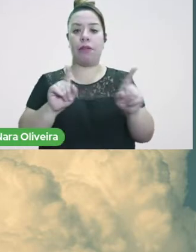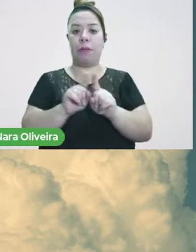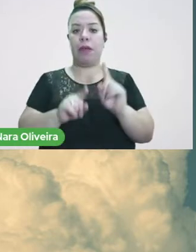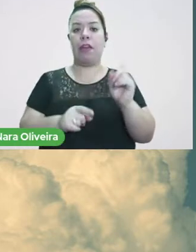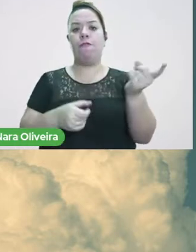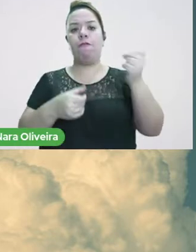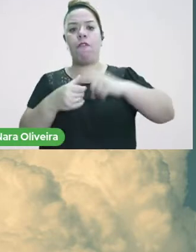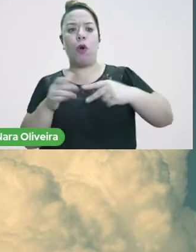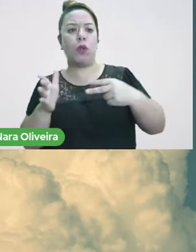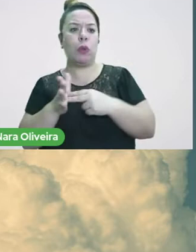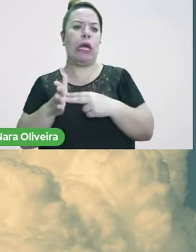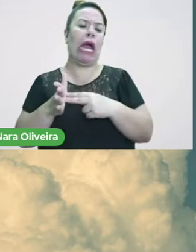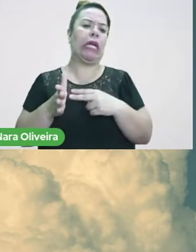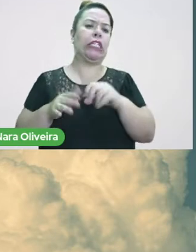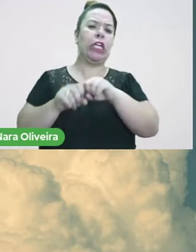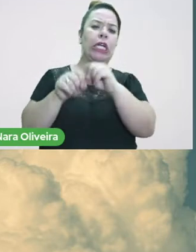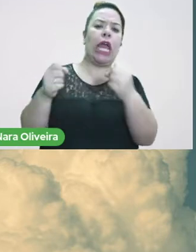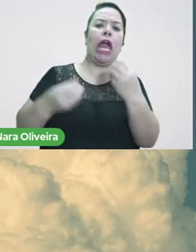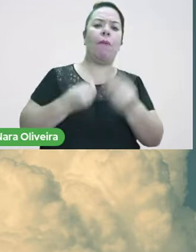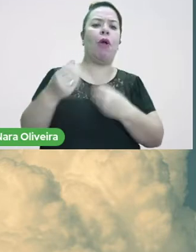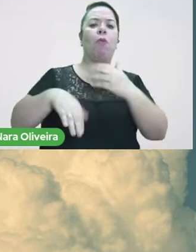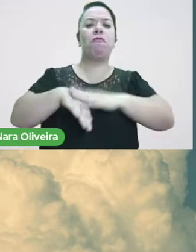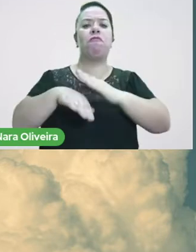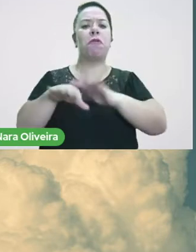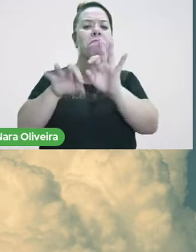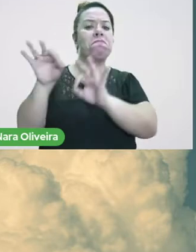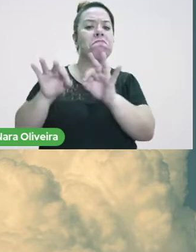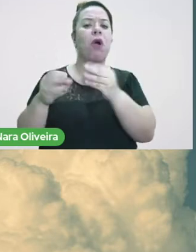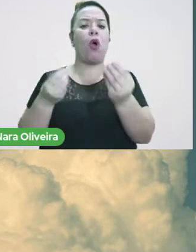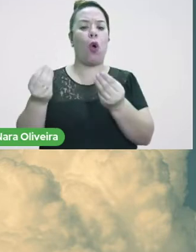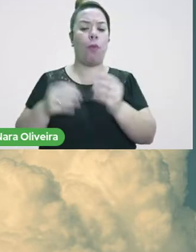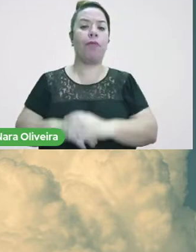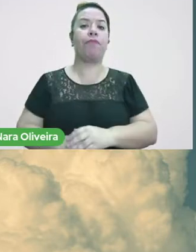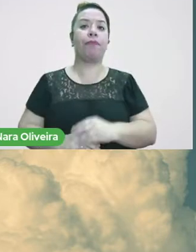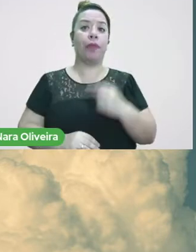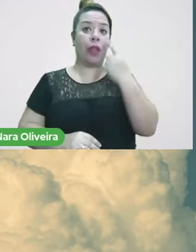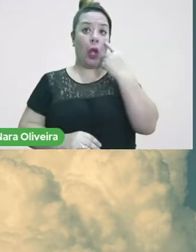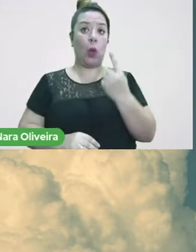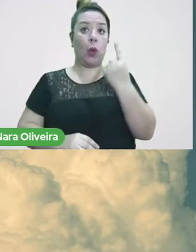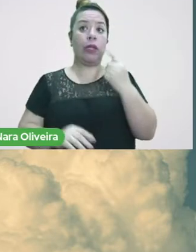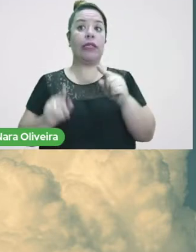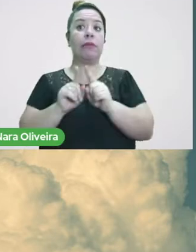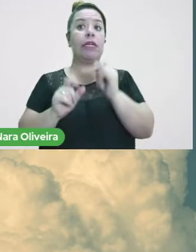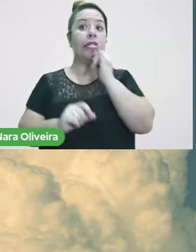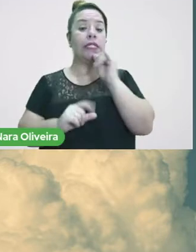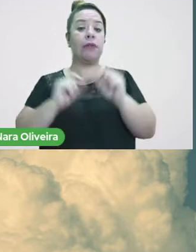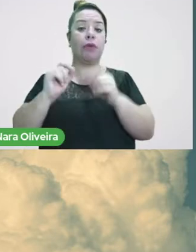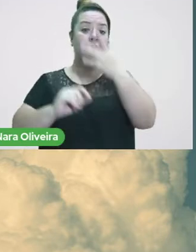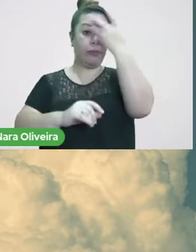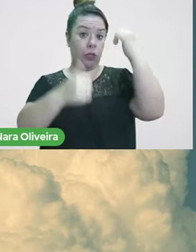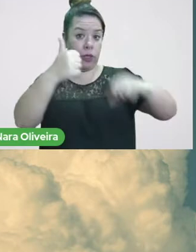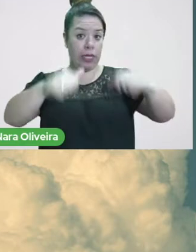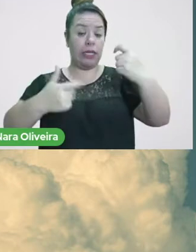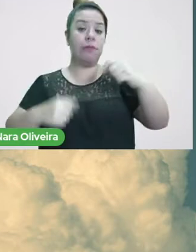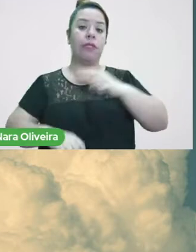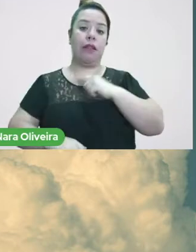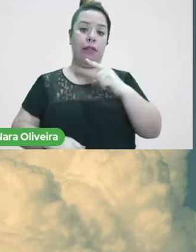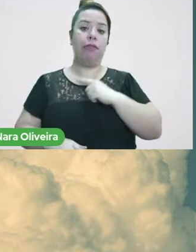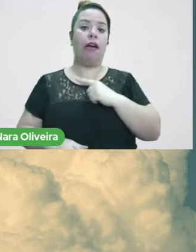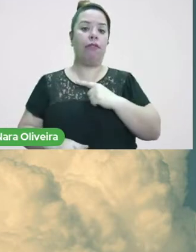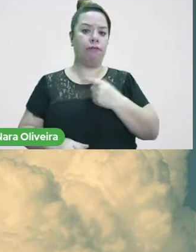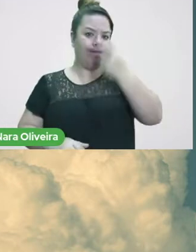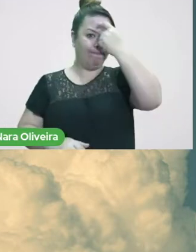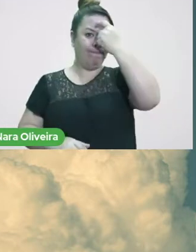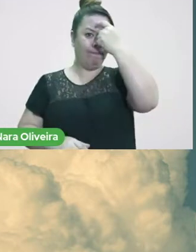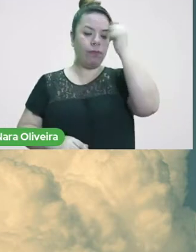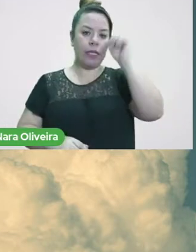quebra o card, tá? E aqui os analistas precisam estar cientes também desse processo, tá? Ok, então